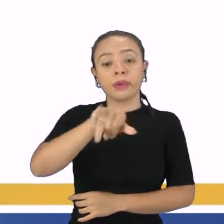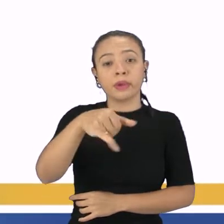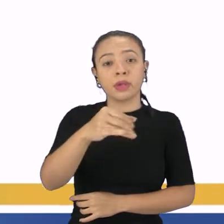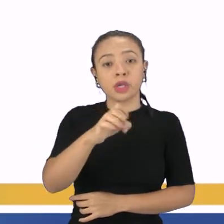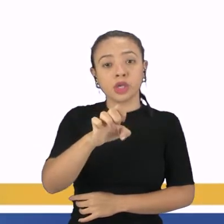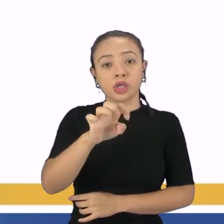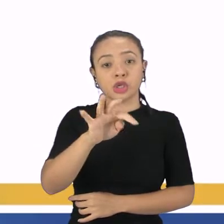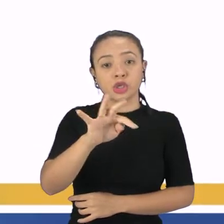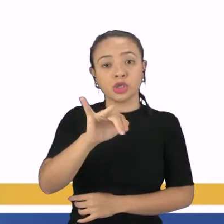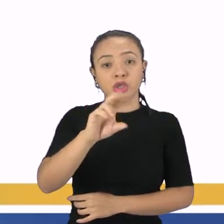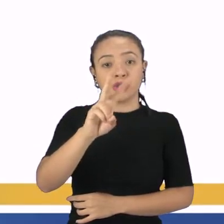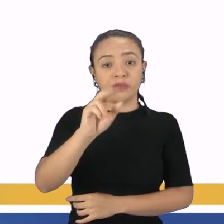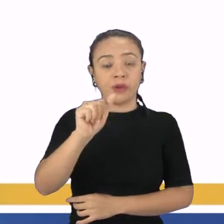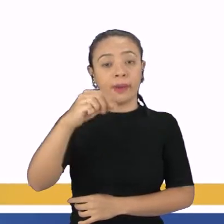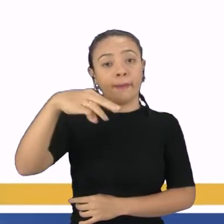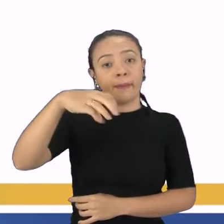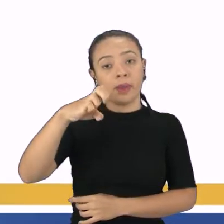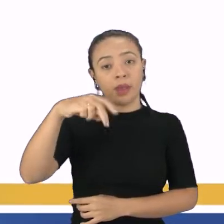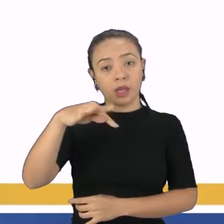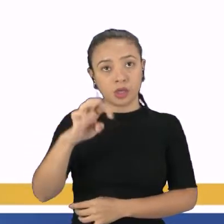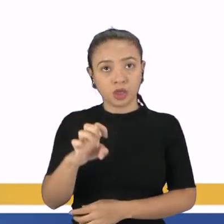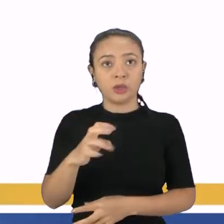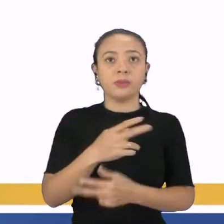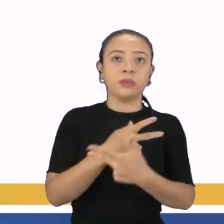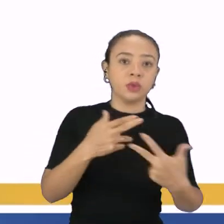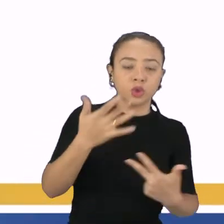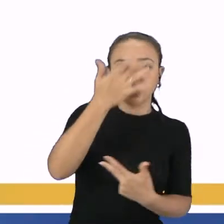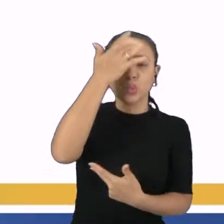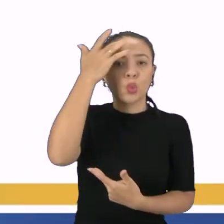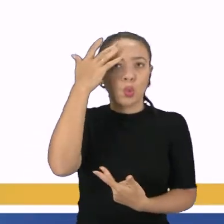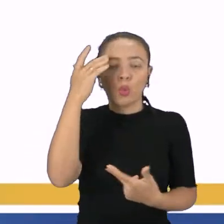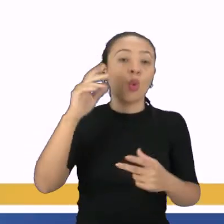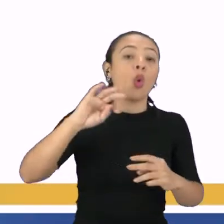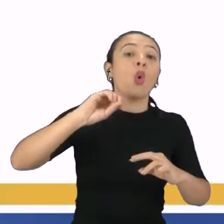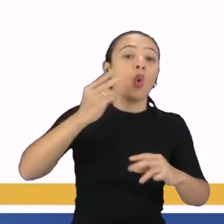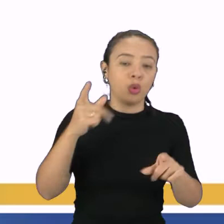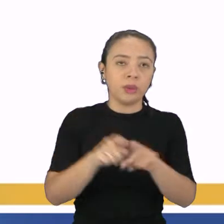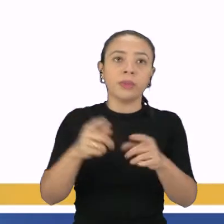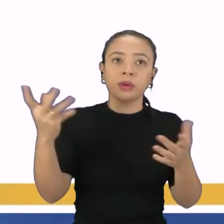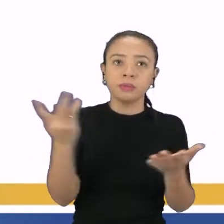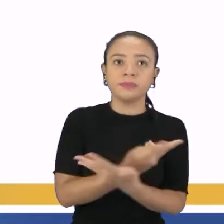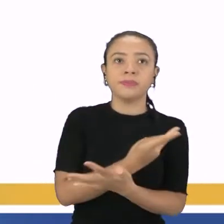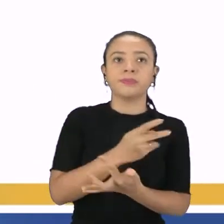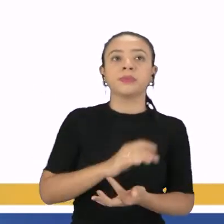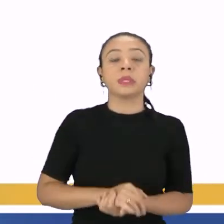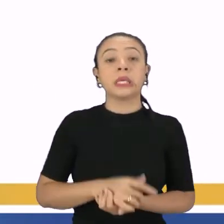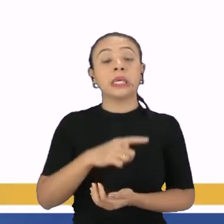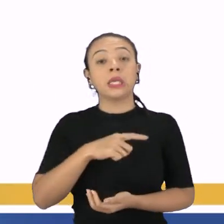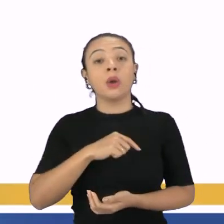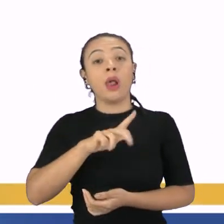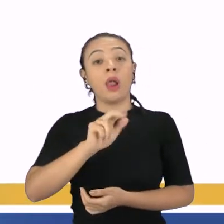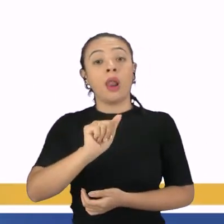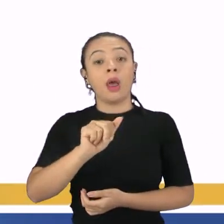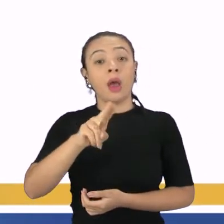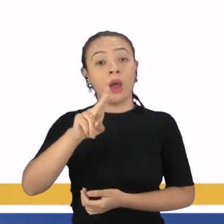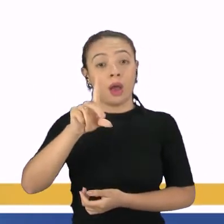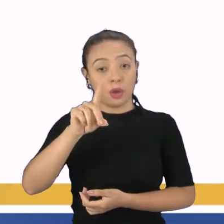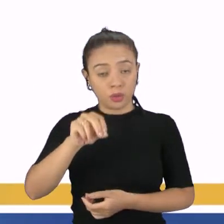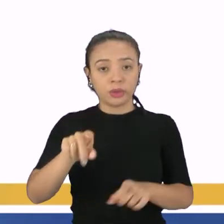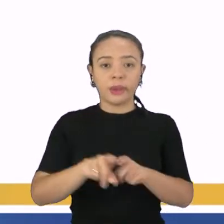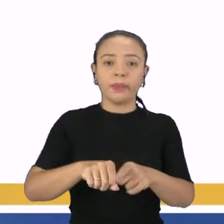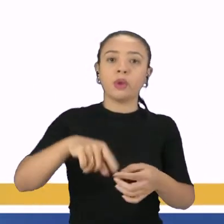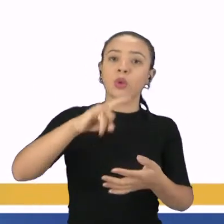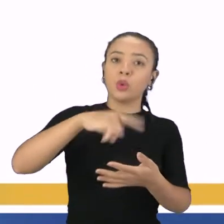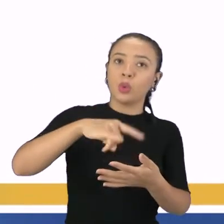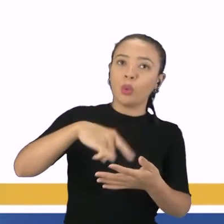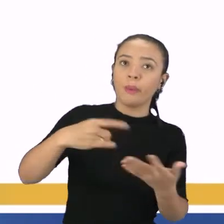ou situações. Os gêneros que se apropriam da estrutura descritiva são o laudo, o relatório,